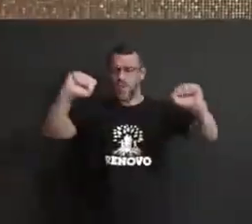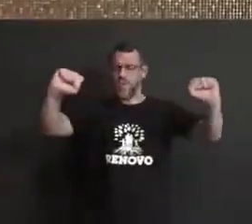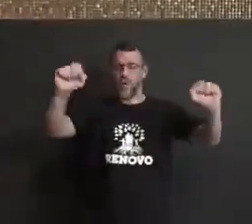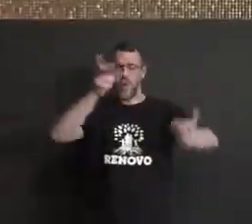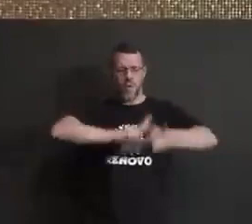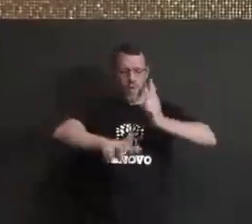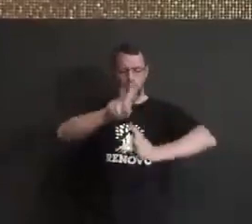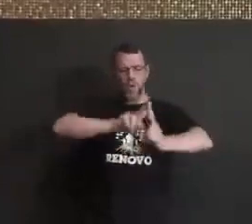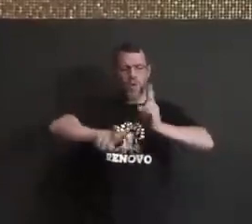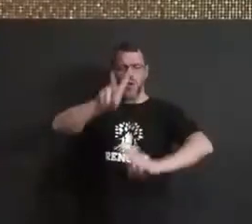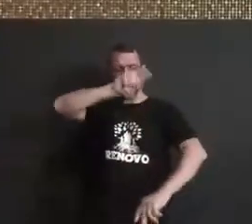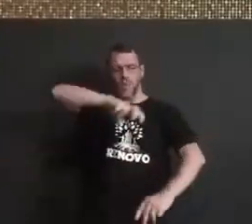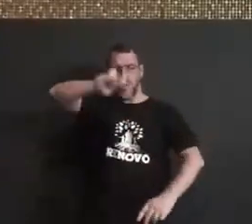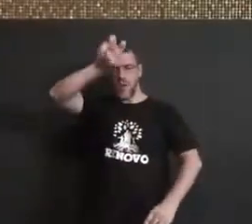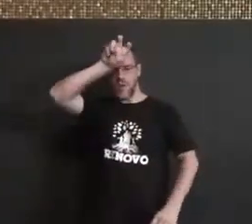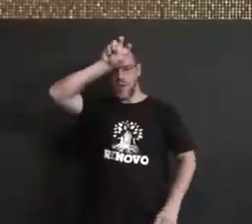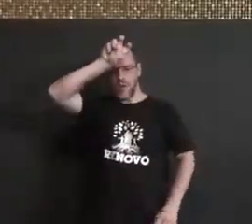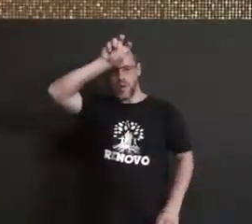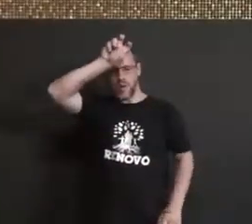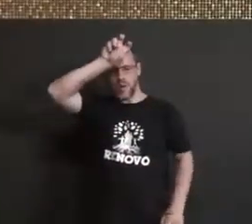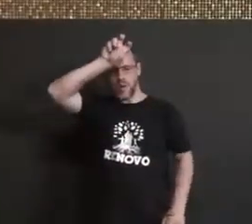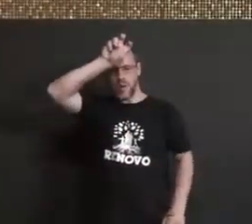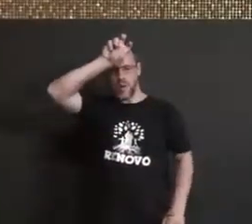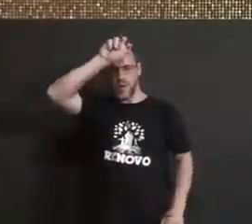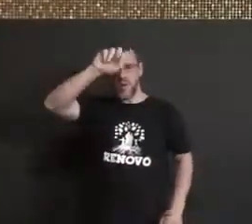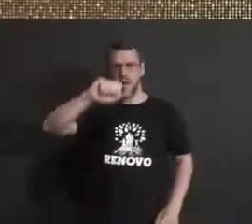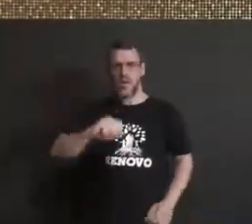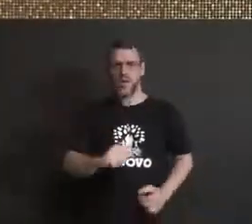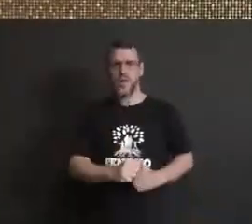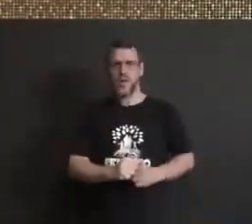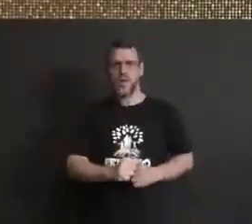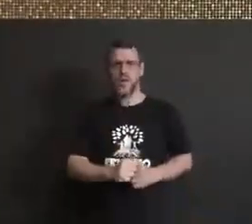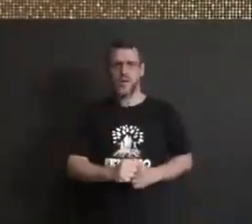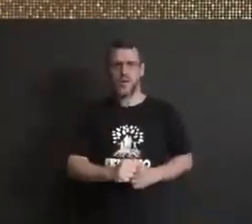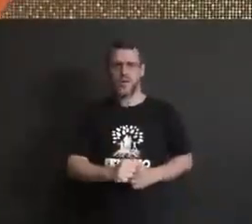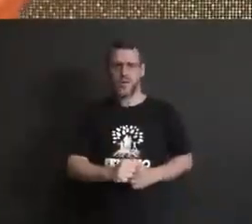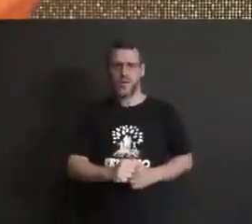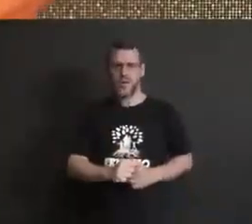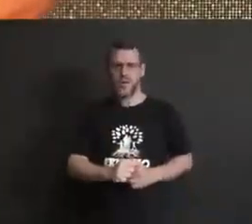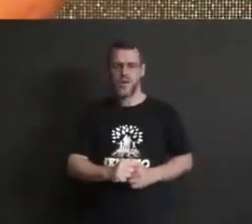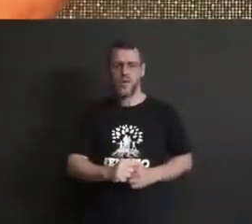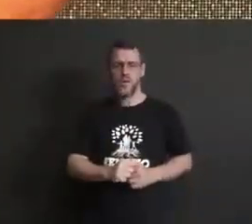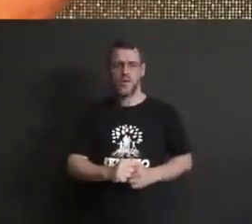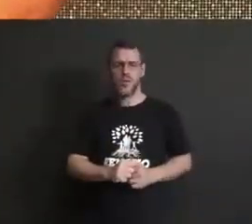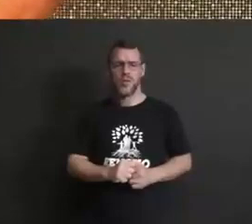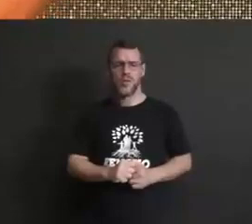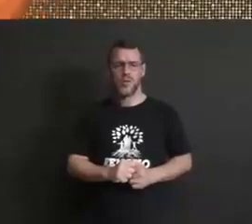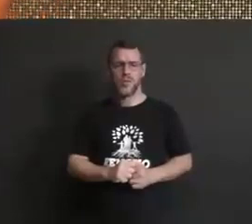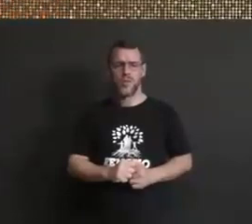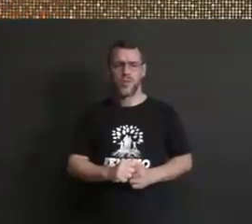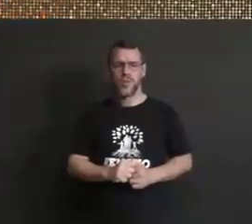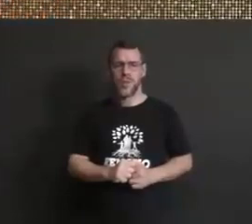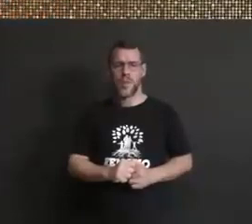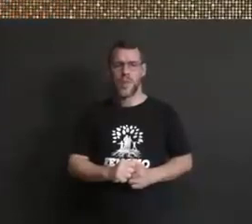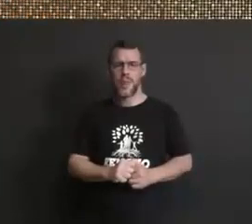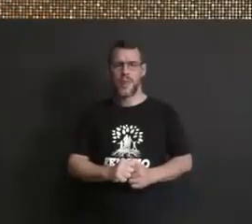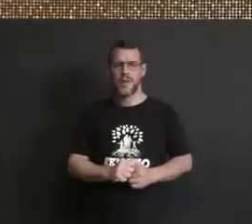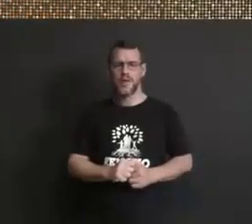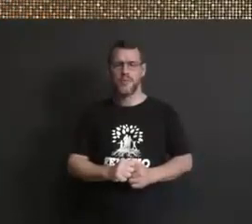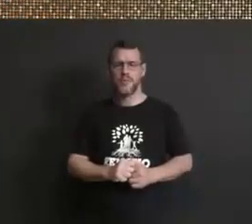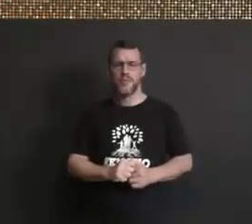povo do Egito, ele caminhou com o povo por 40 anos, ele levou o povo a uma terra